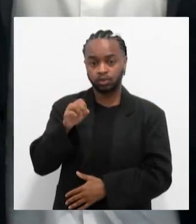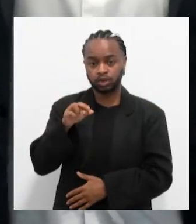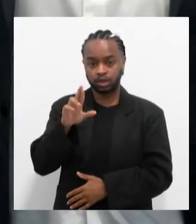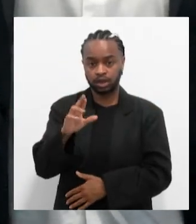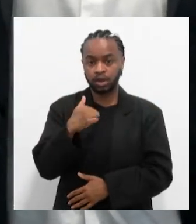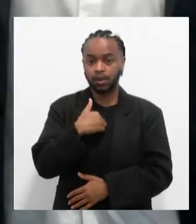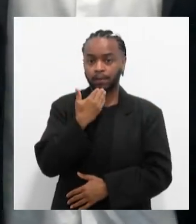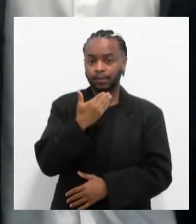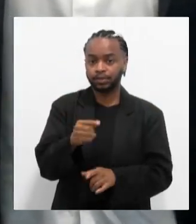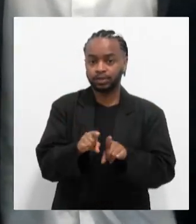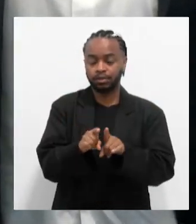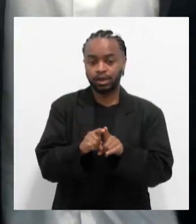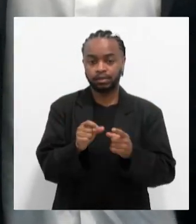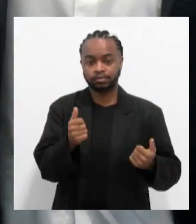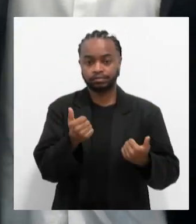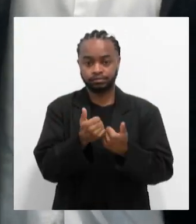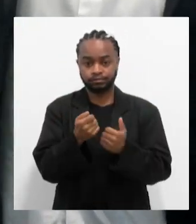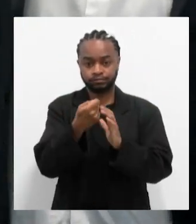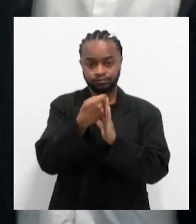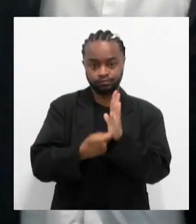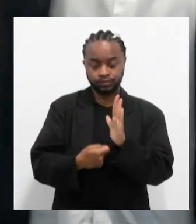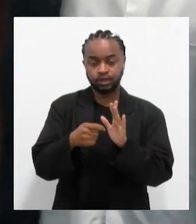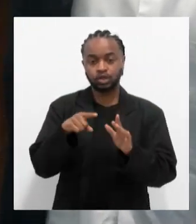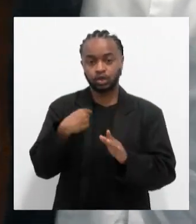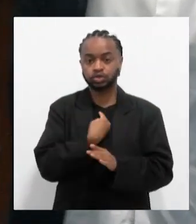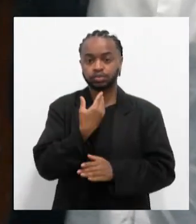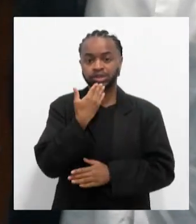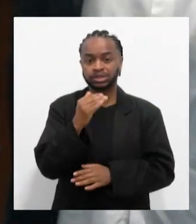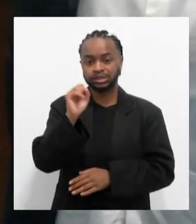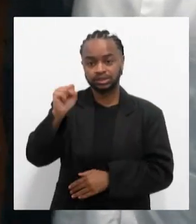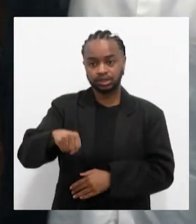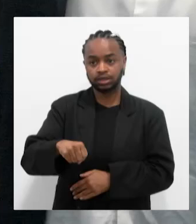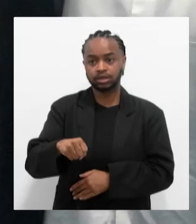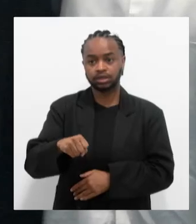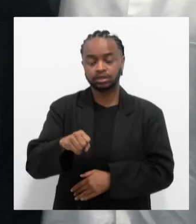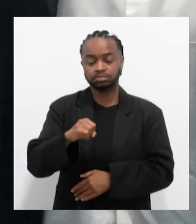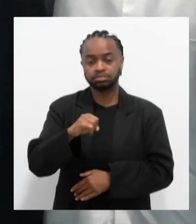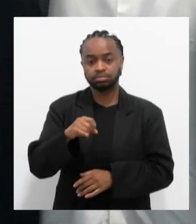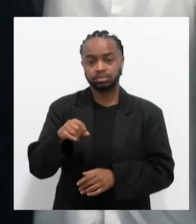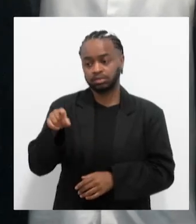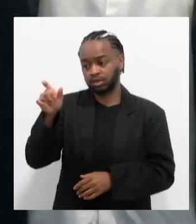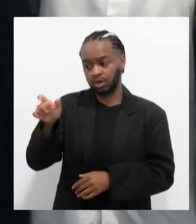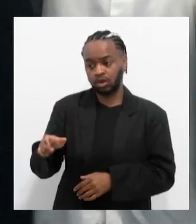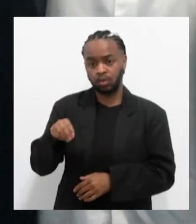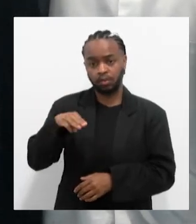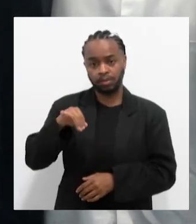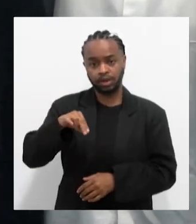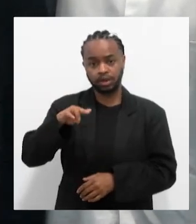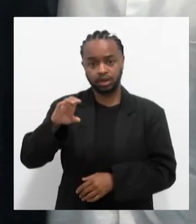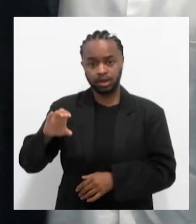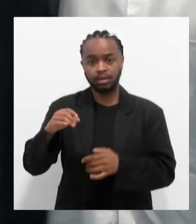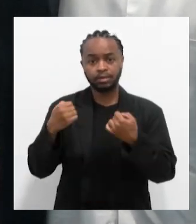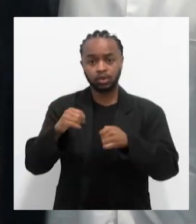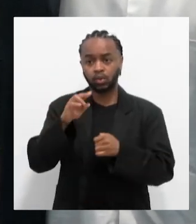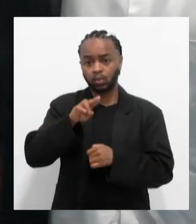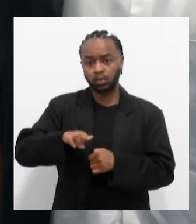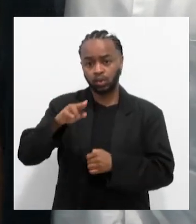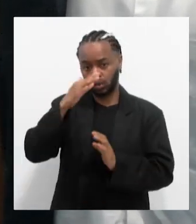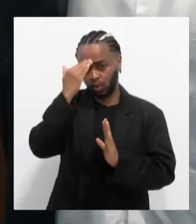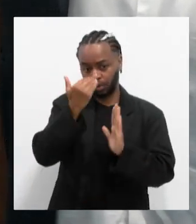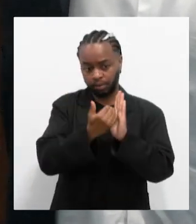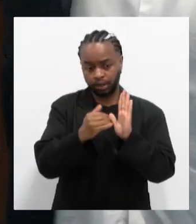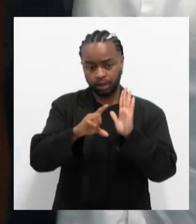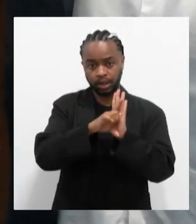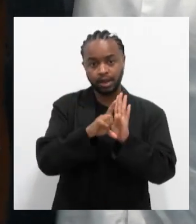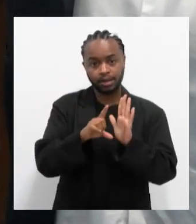pedir a coautoria e vamos cobrar, sim, o MIC que usa o Cumpra-se. Eu acho que a gente não tinha nem que pedir cobrança do Cumpra-se. Eu